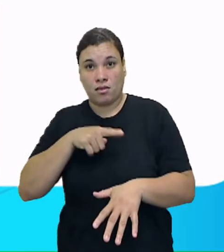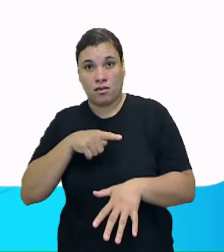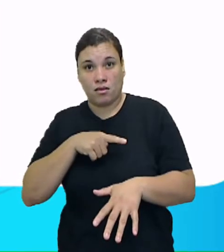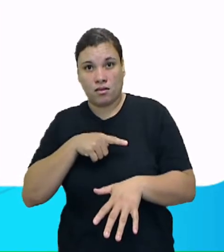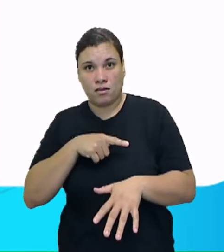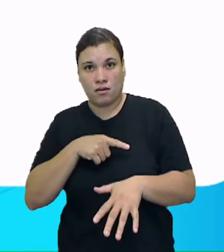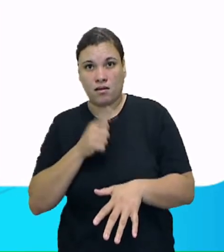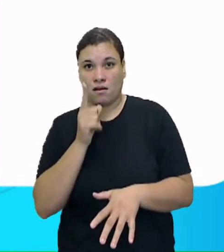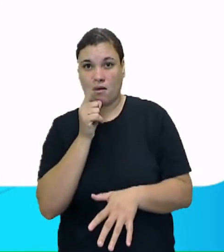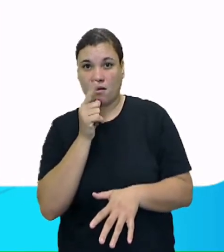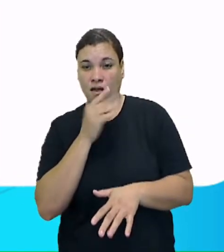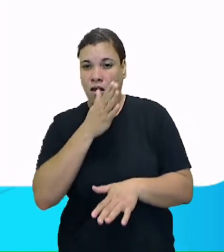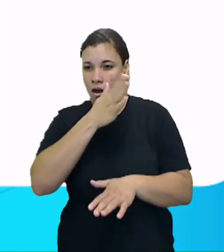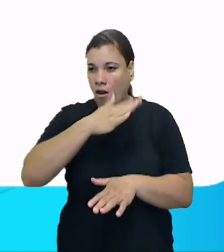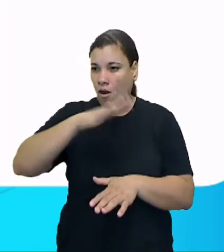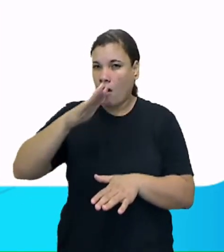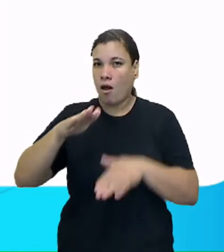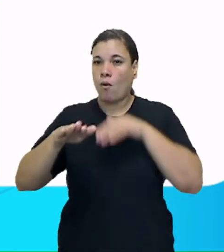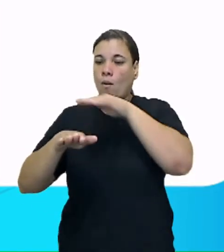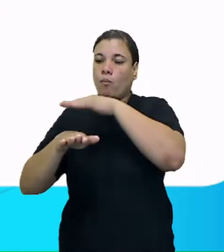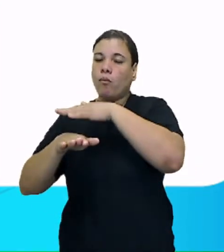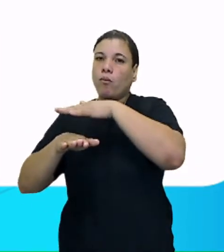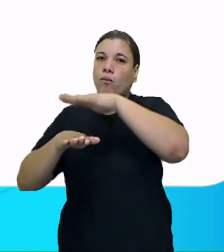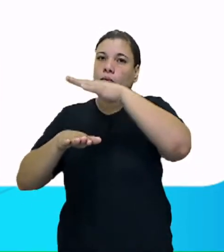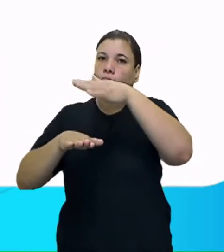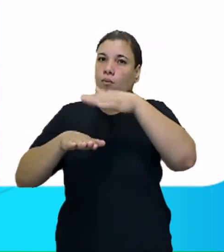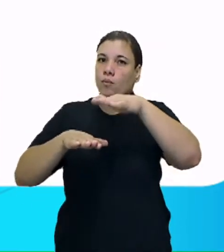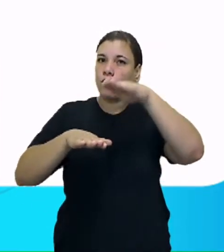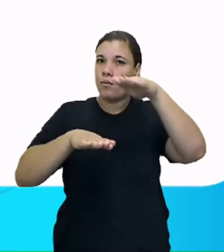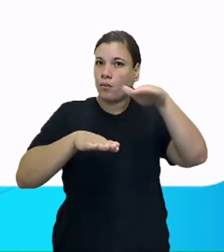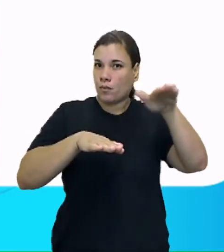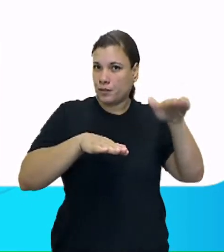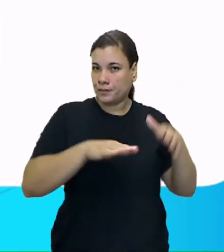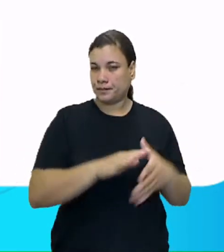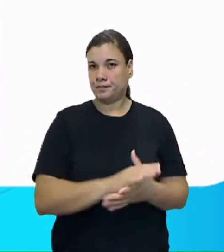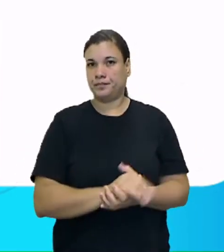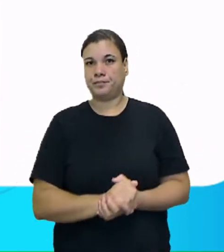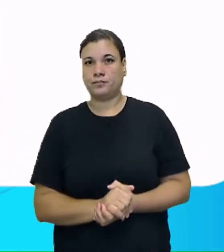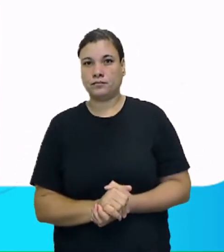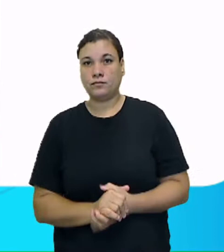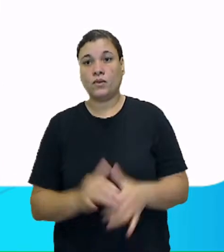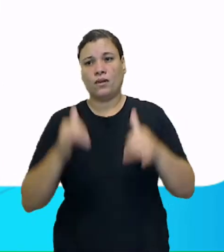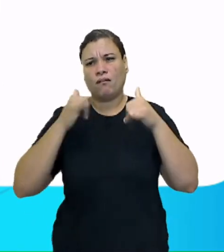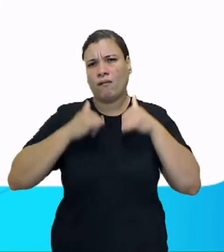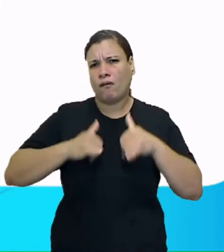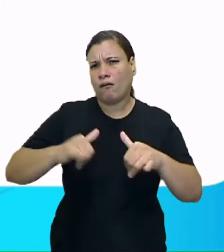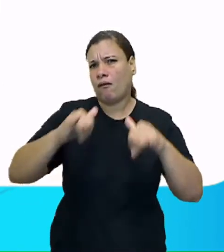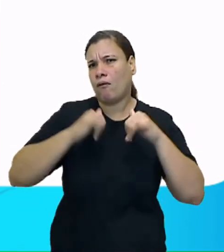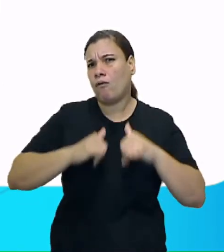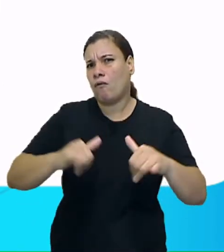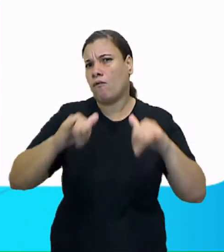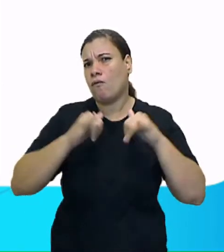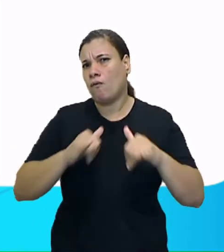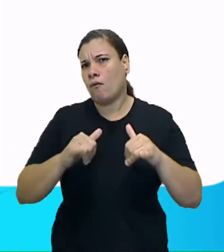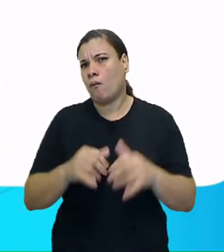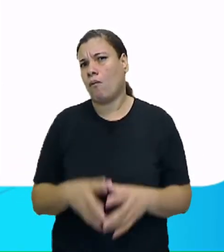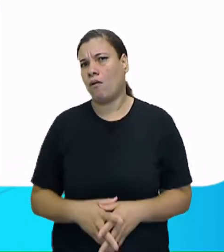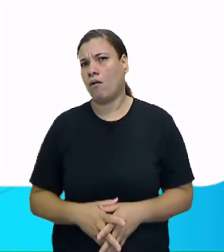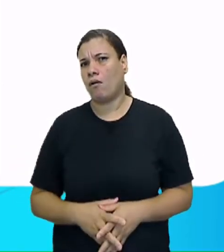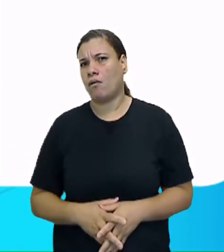superfície. 3. As informações são enviadas a um satélite na